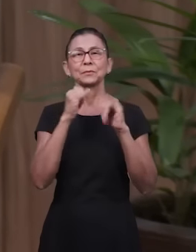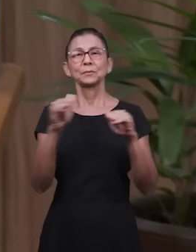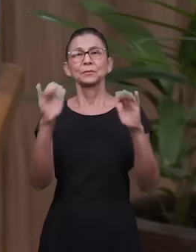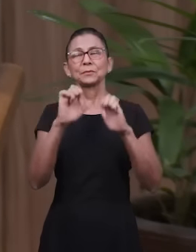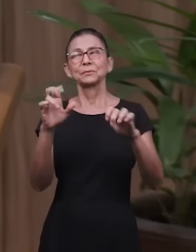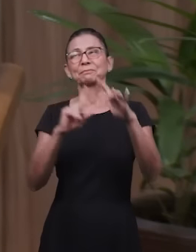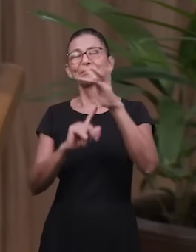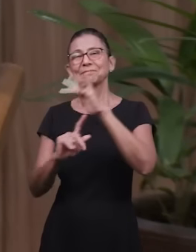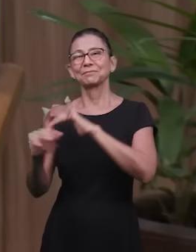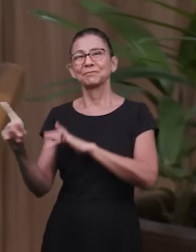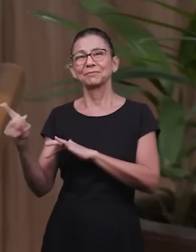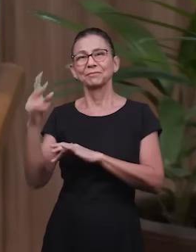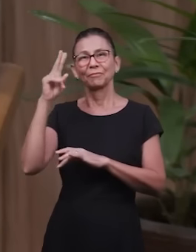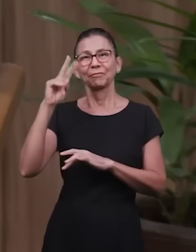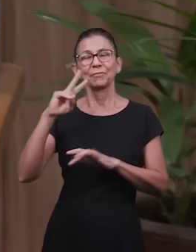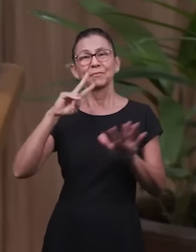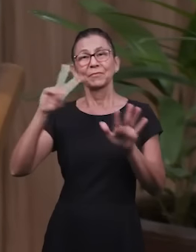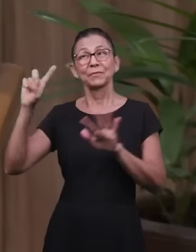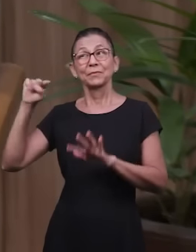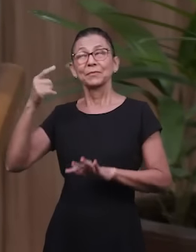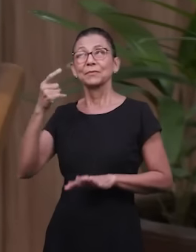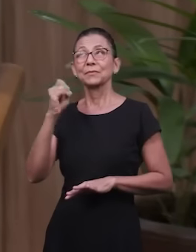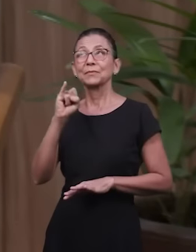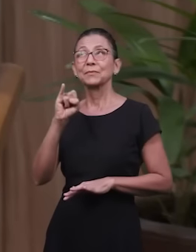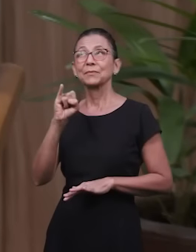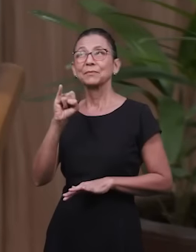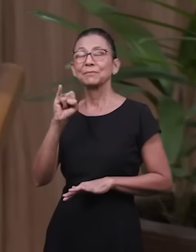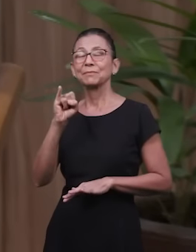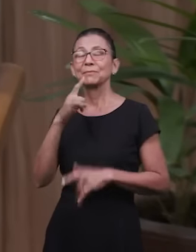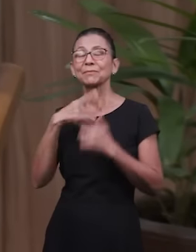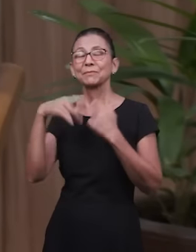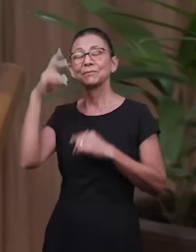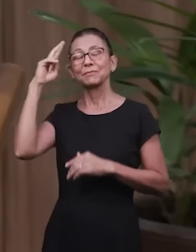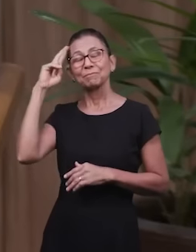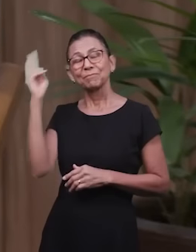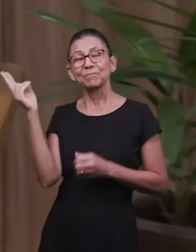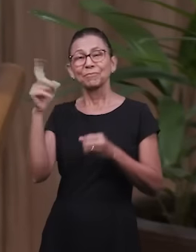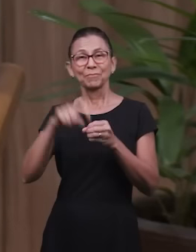programa Anunciando o Evangelho Eterno. E na semana que vem, se Deus quiser,